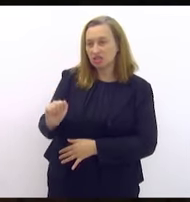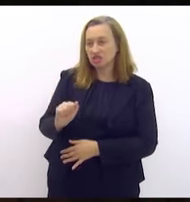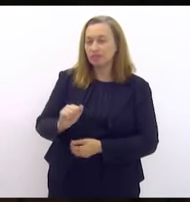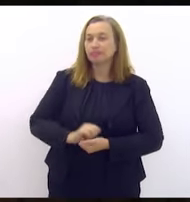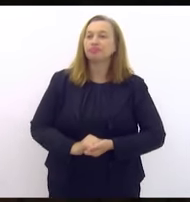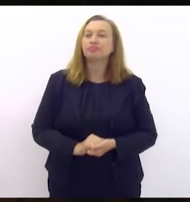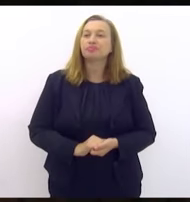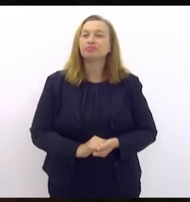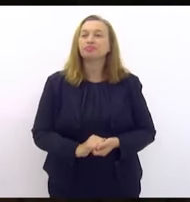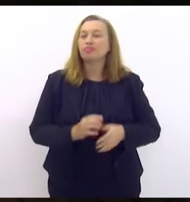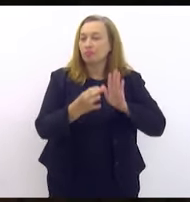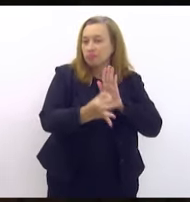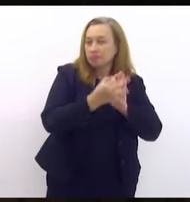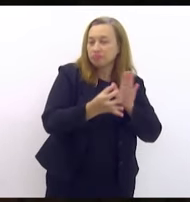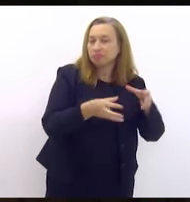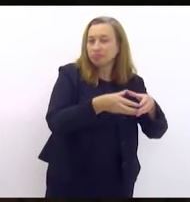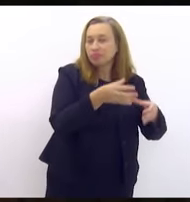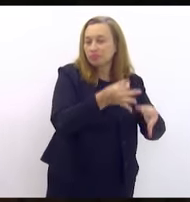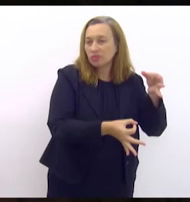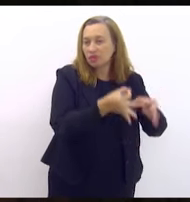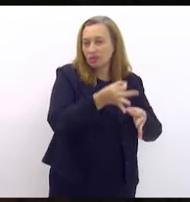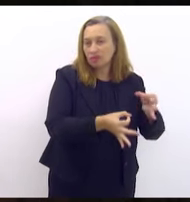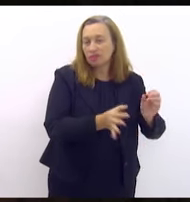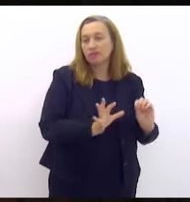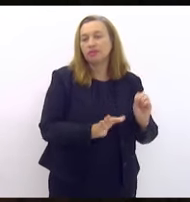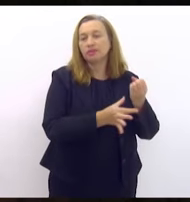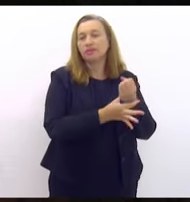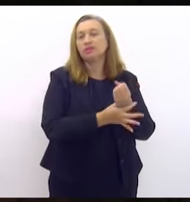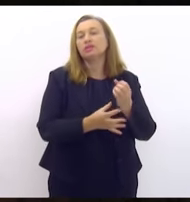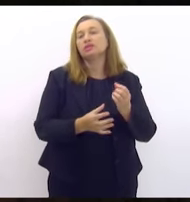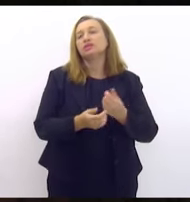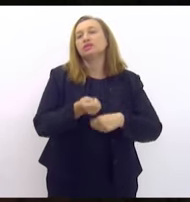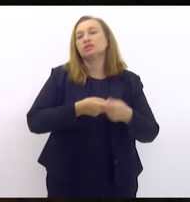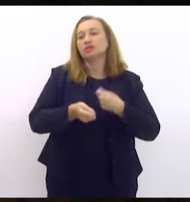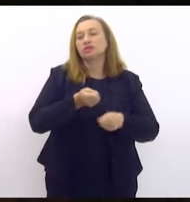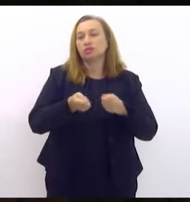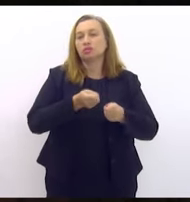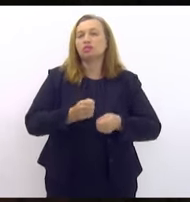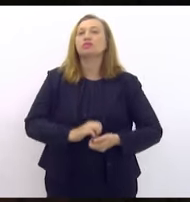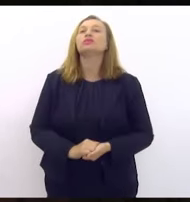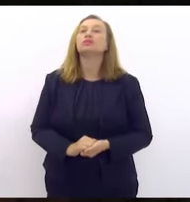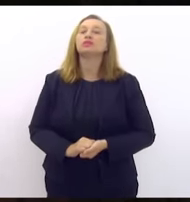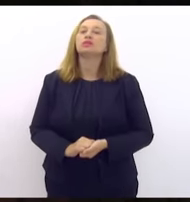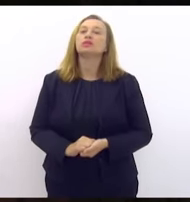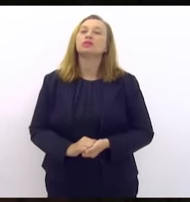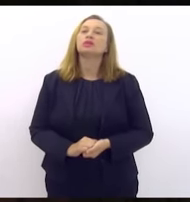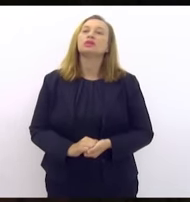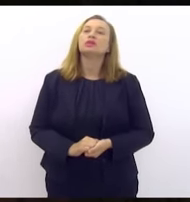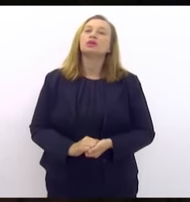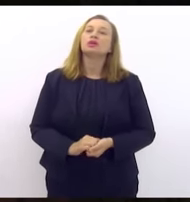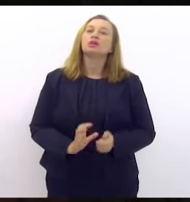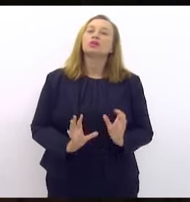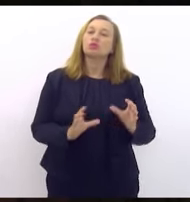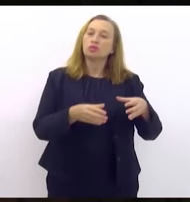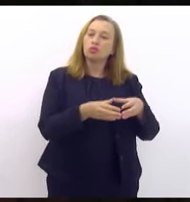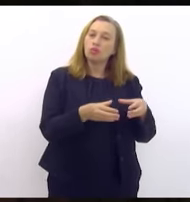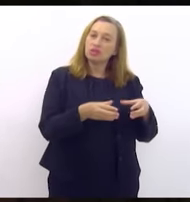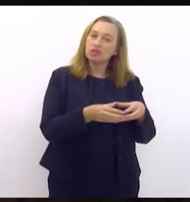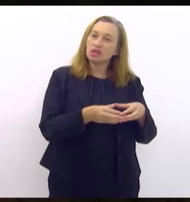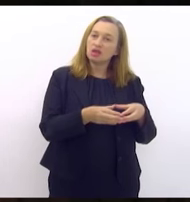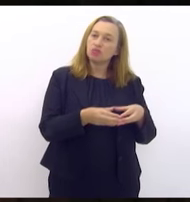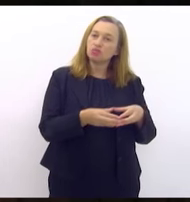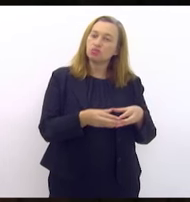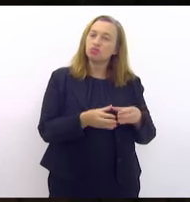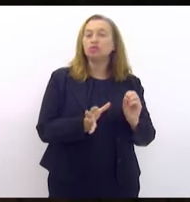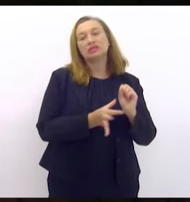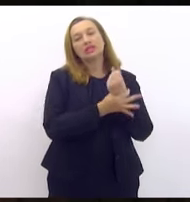pareceres das comissões de Segurança Pública, Assuntos de Polícia, Orçamento, Finanças, Fiscalização Financeira e Controle. Para emitir parecer pela comissão